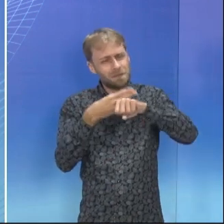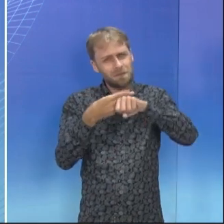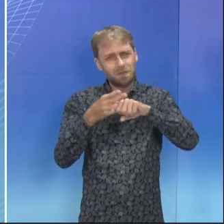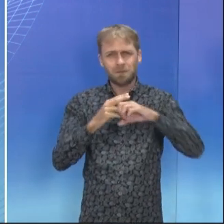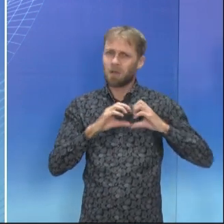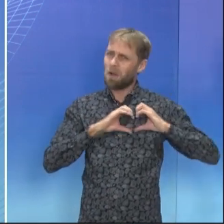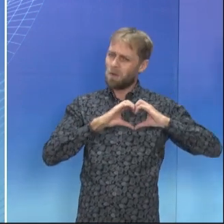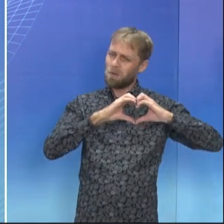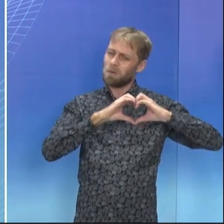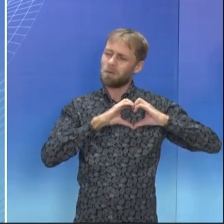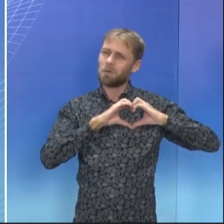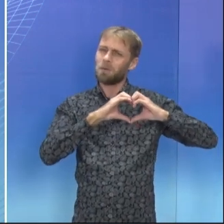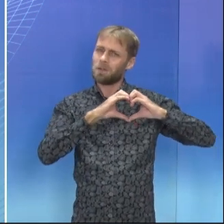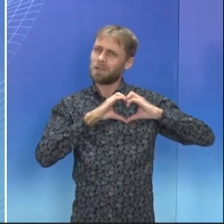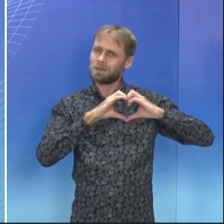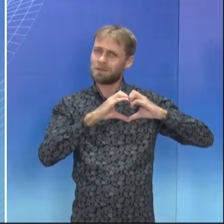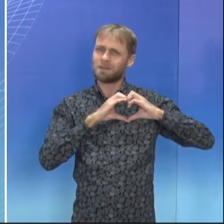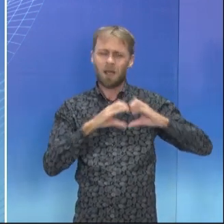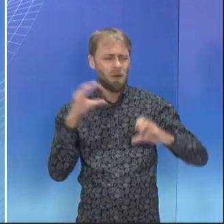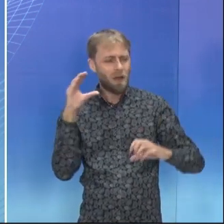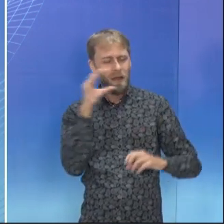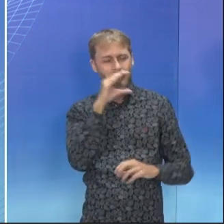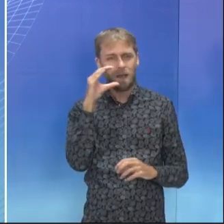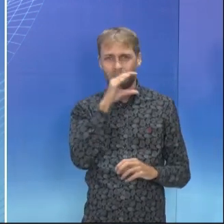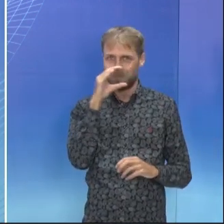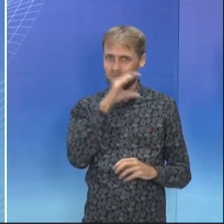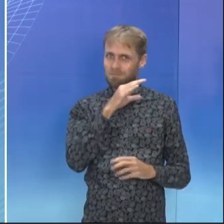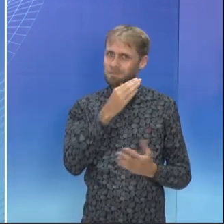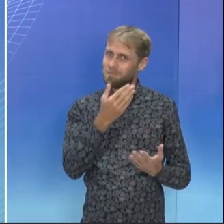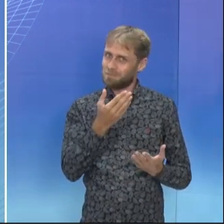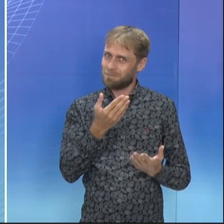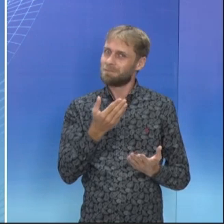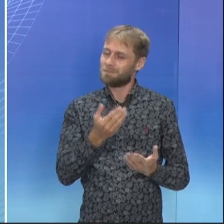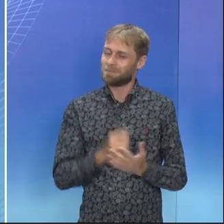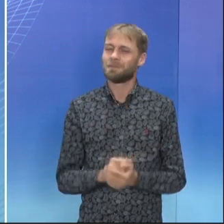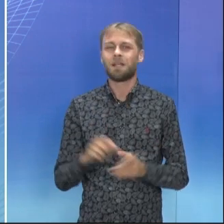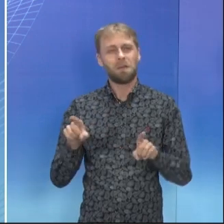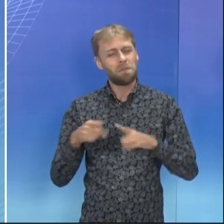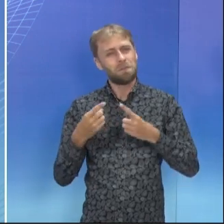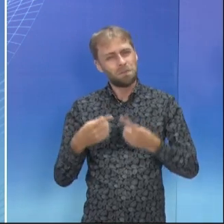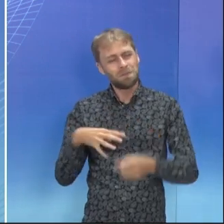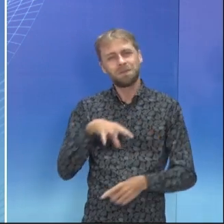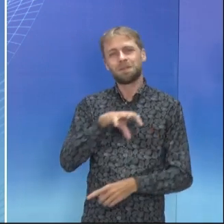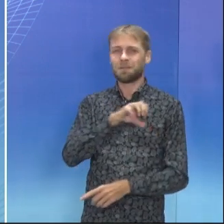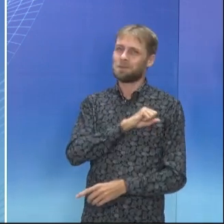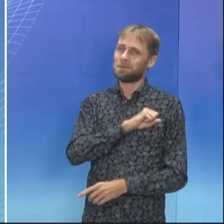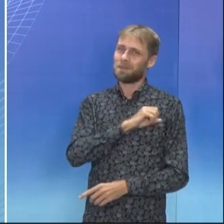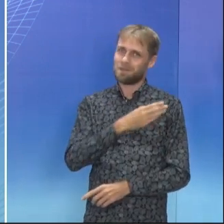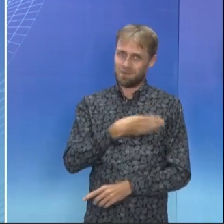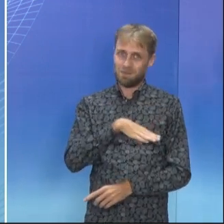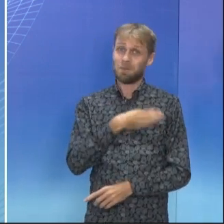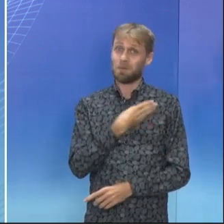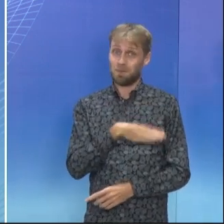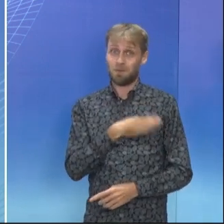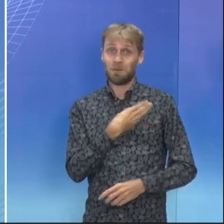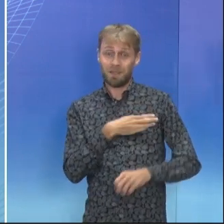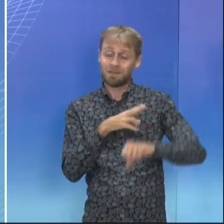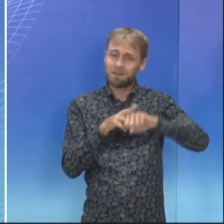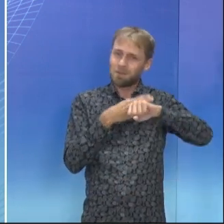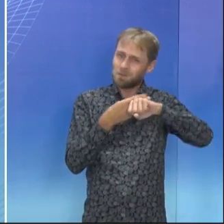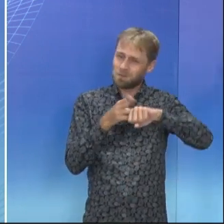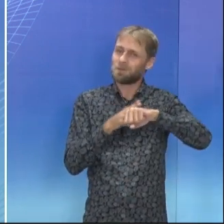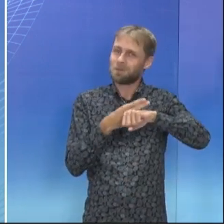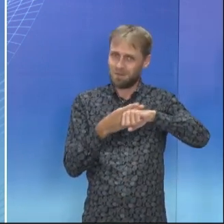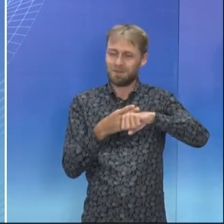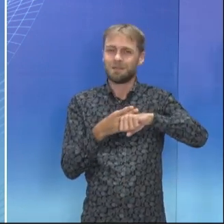um coração de bombom que late. Então, é uma música romântica dizendo que o coração tem